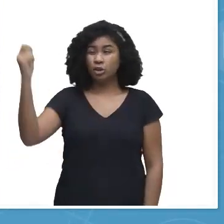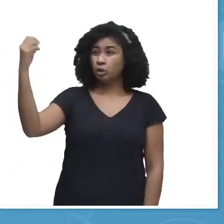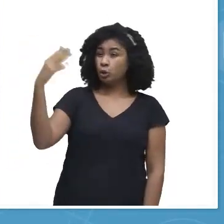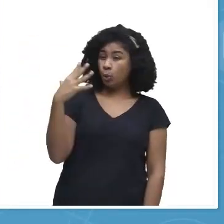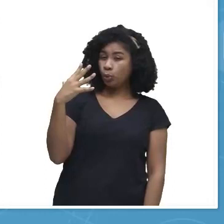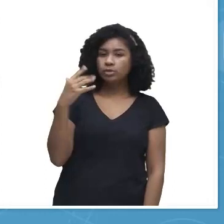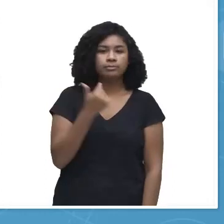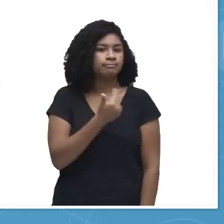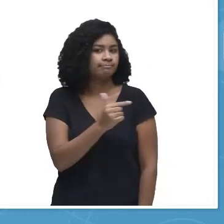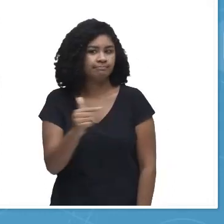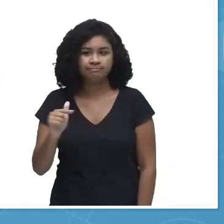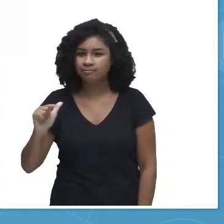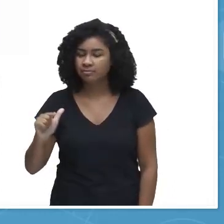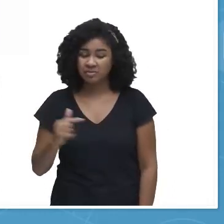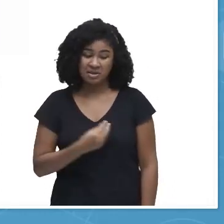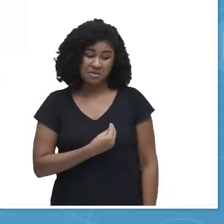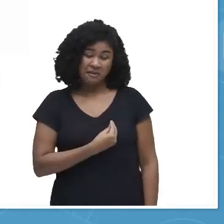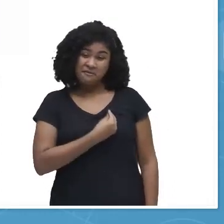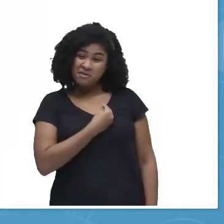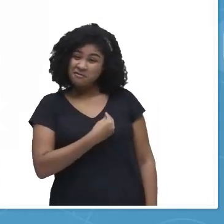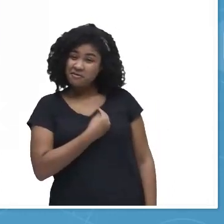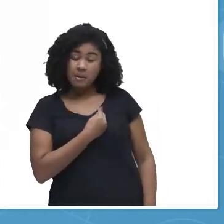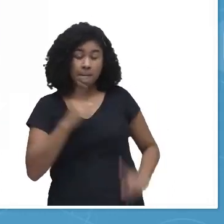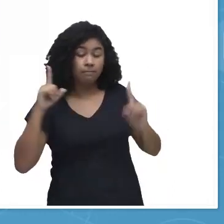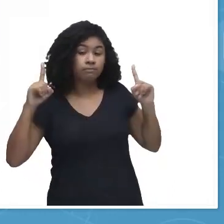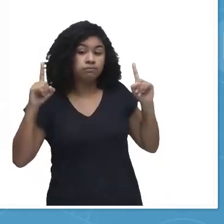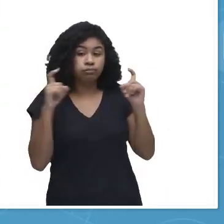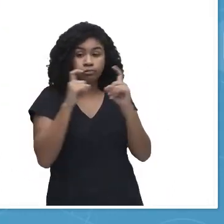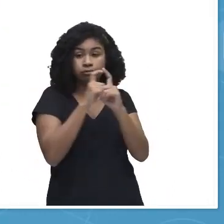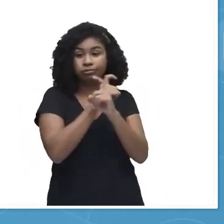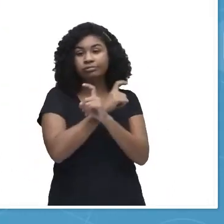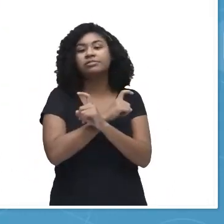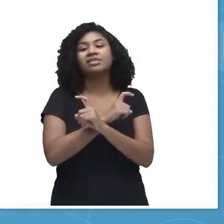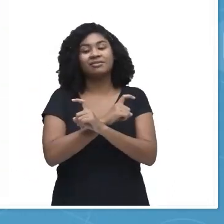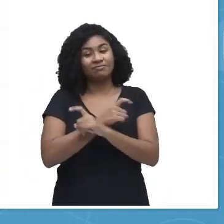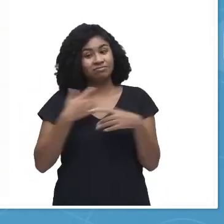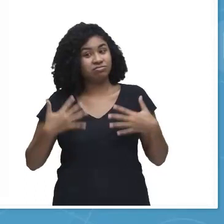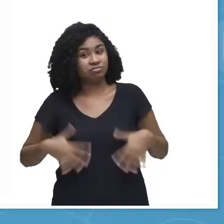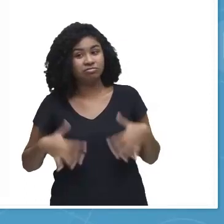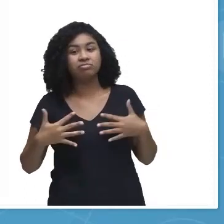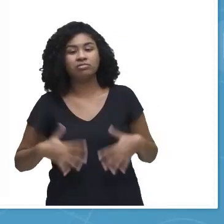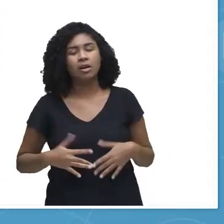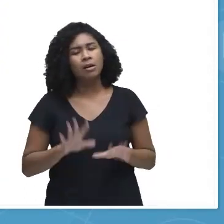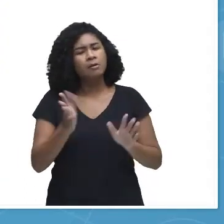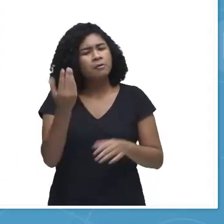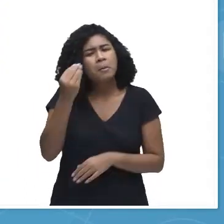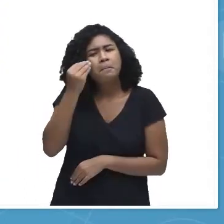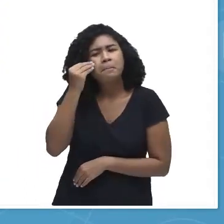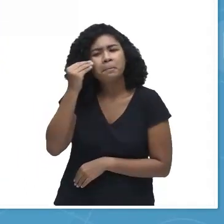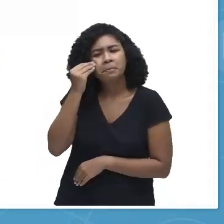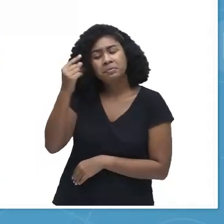mínima condição de vida, da pessoa sobreviver naquele ambiente. Vamos imaginar, gente, vamos colocar a nossa